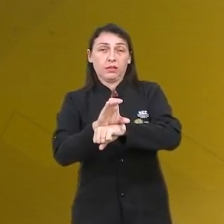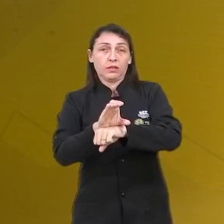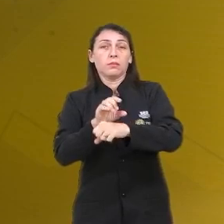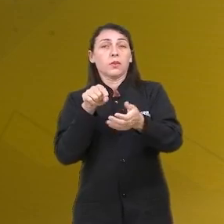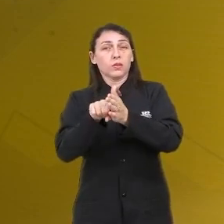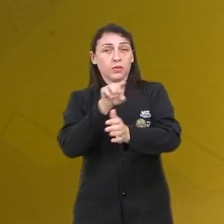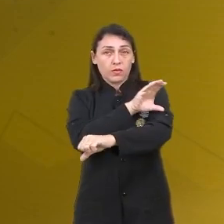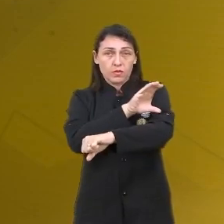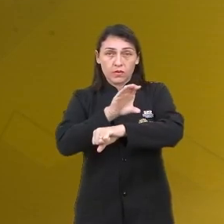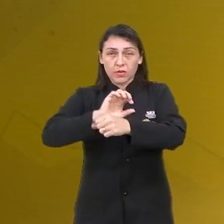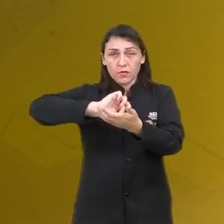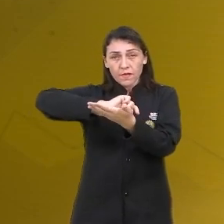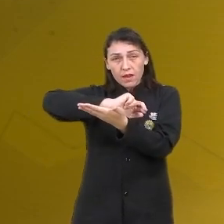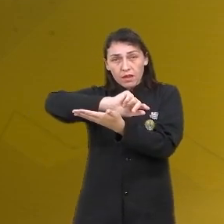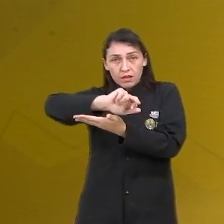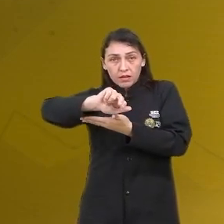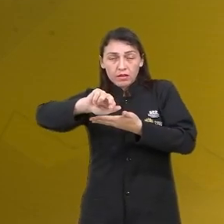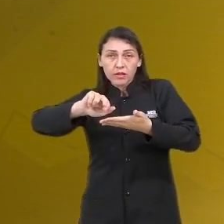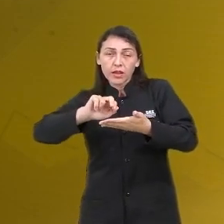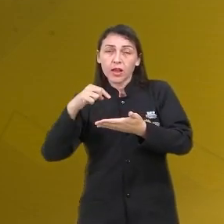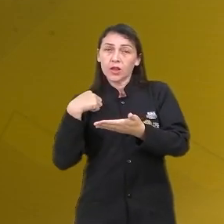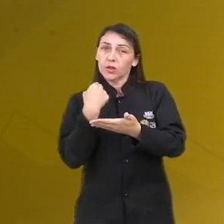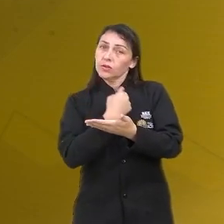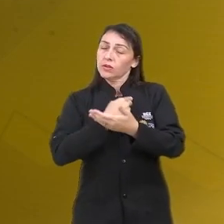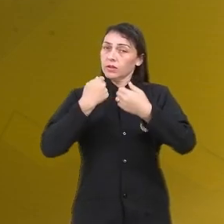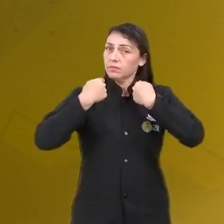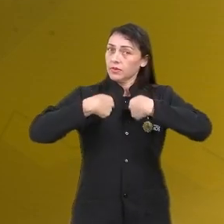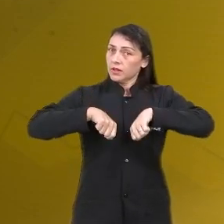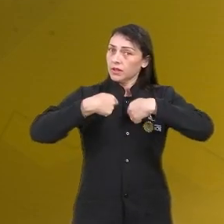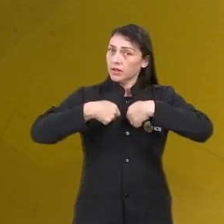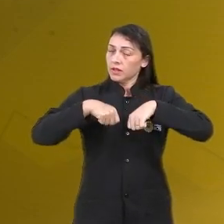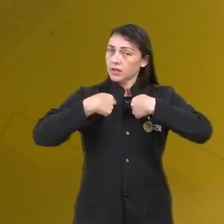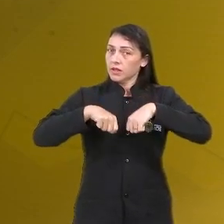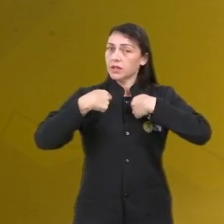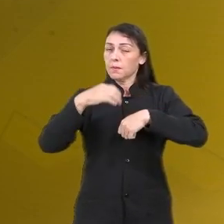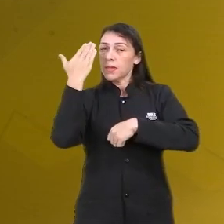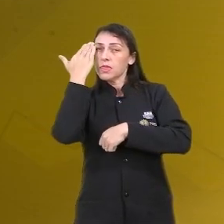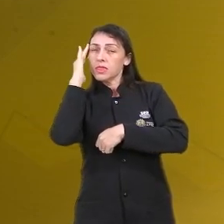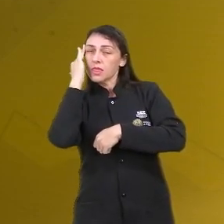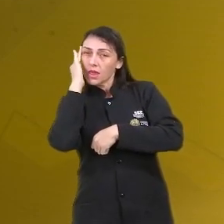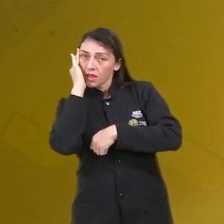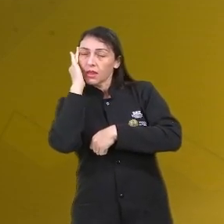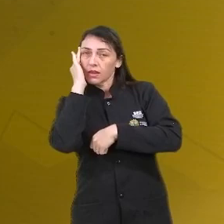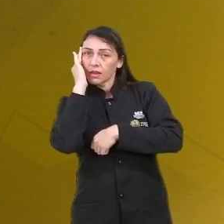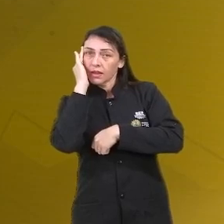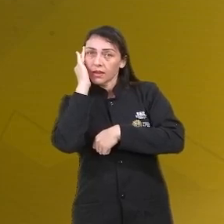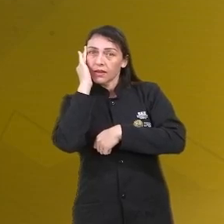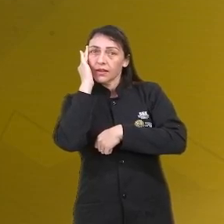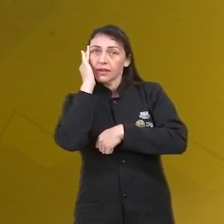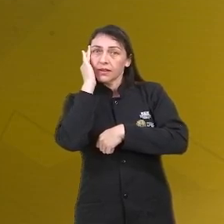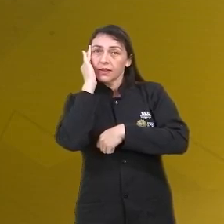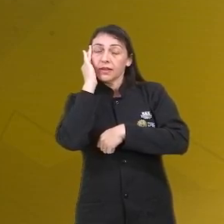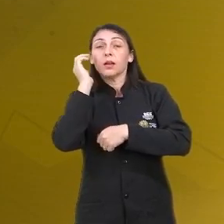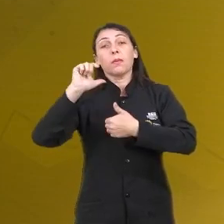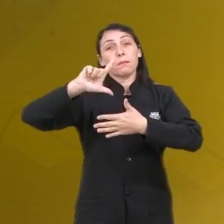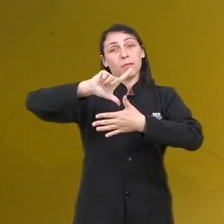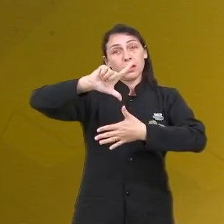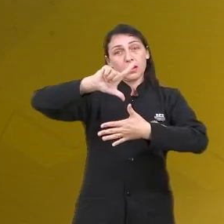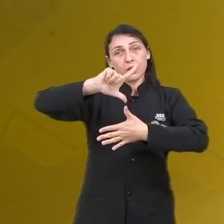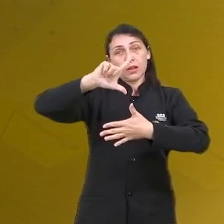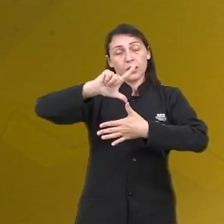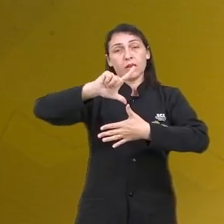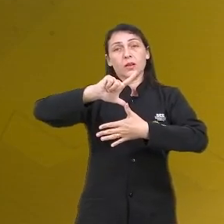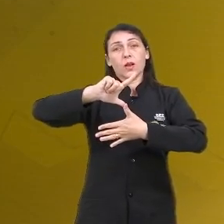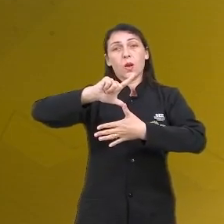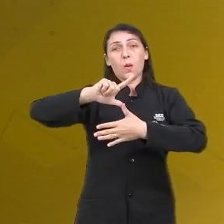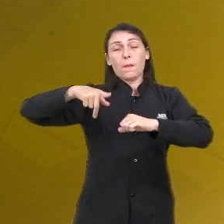culturais são diversas e nós devemos compreender um pouco sobre elas. Estamos na América Latina, um país